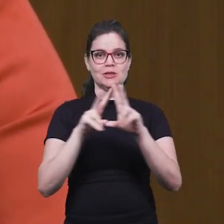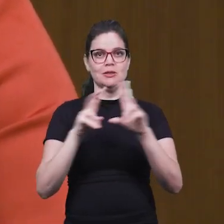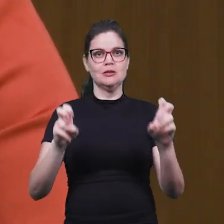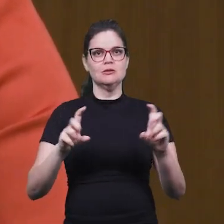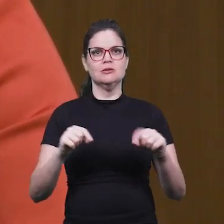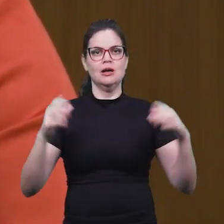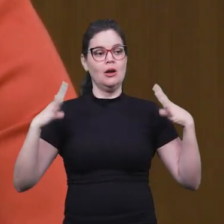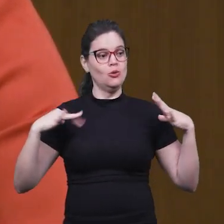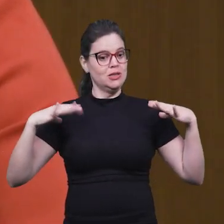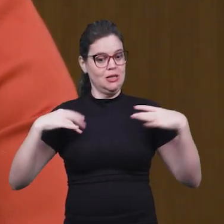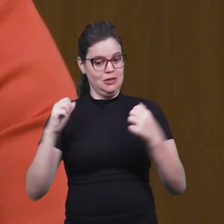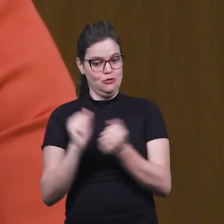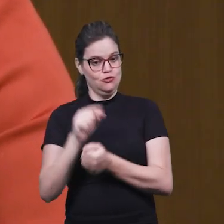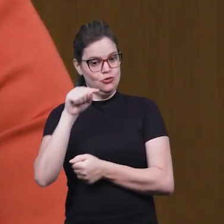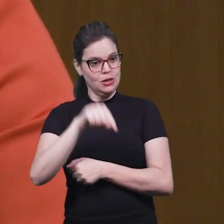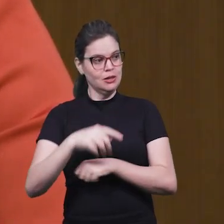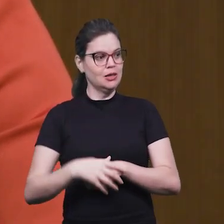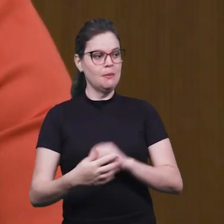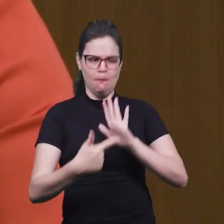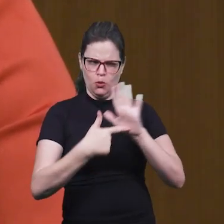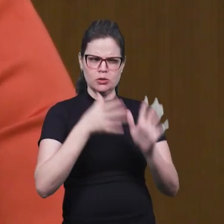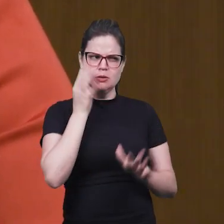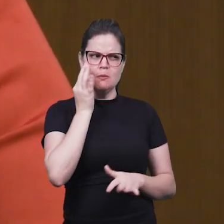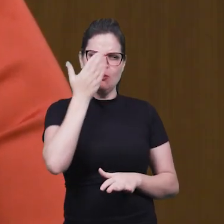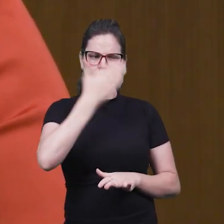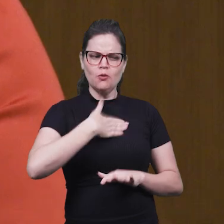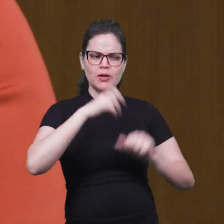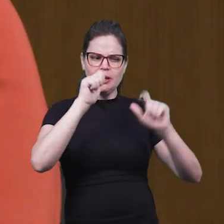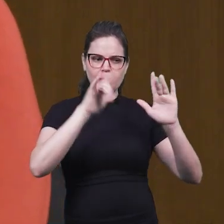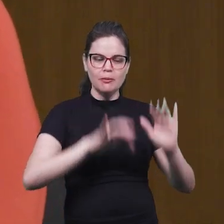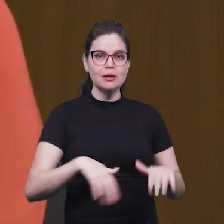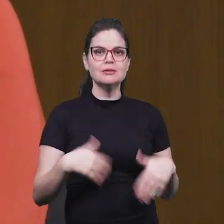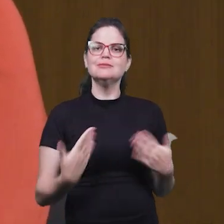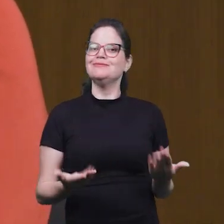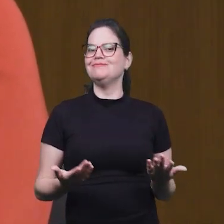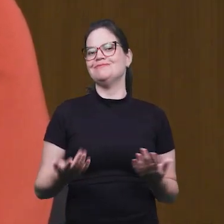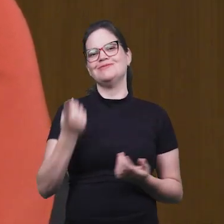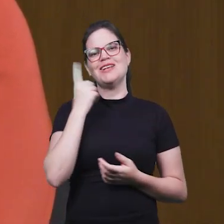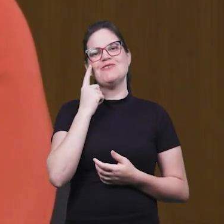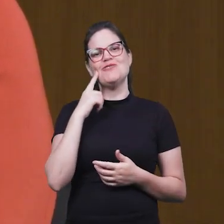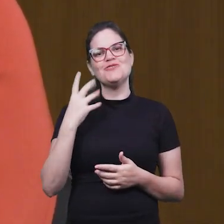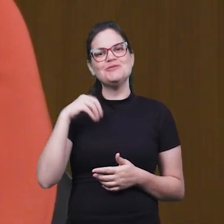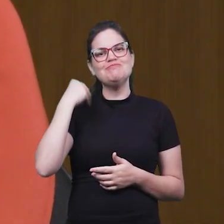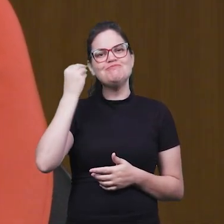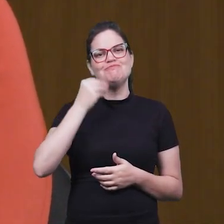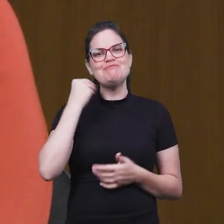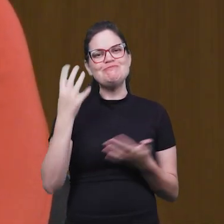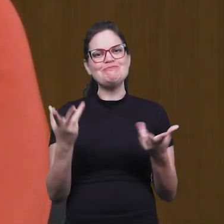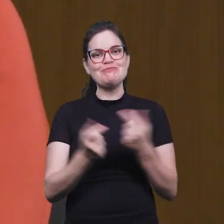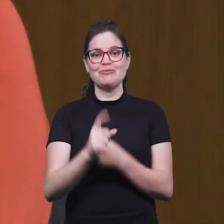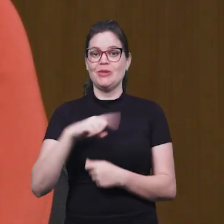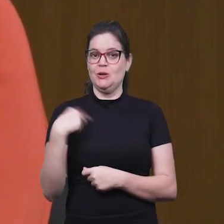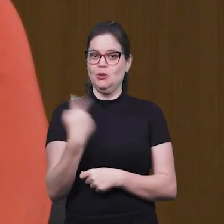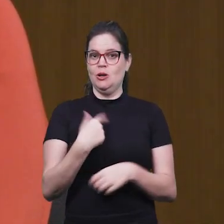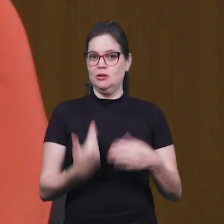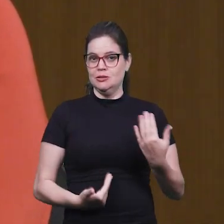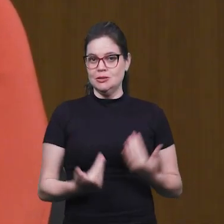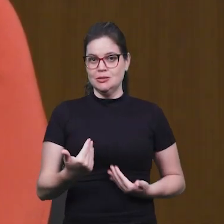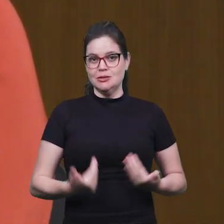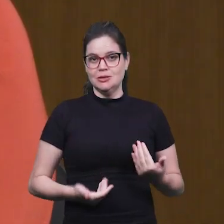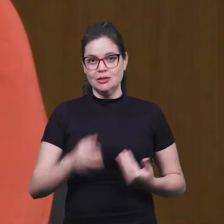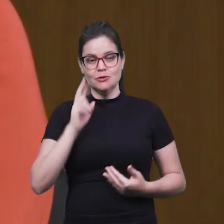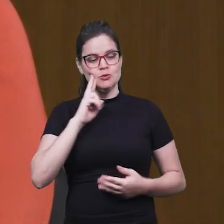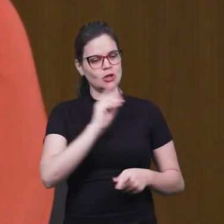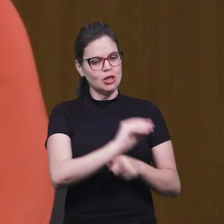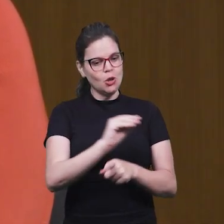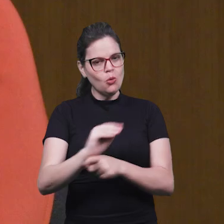aqui, confirmando a bênção do Senhor. Então, nós como servas que cuidamos das nossas crianças